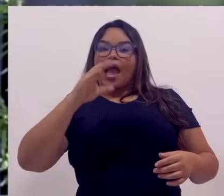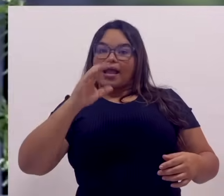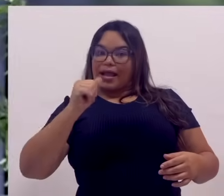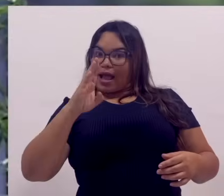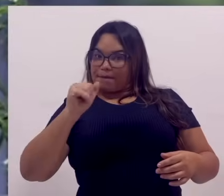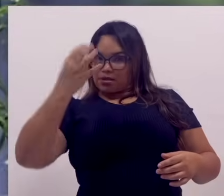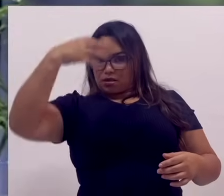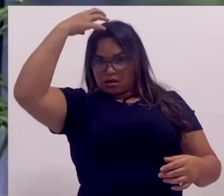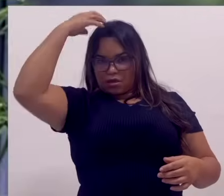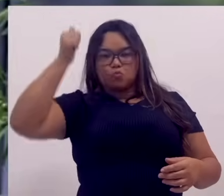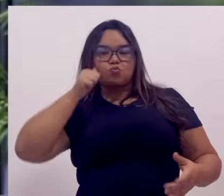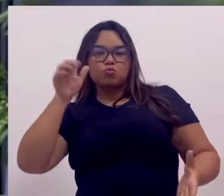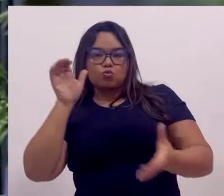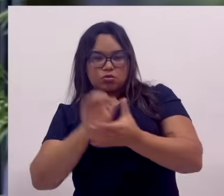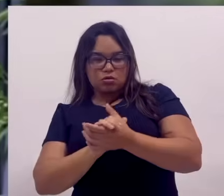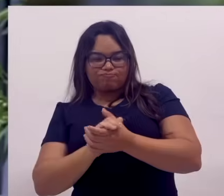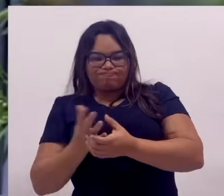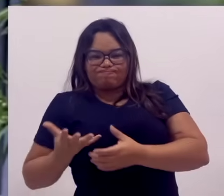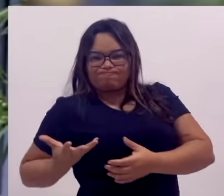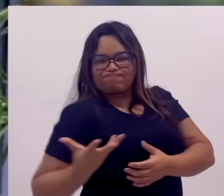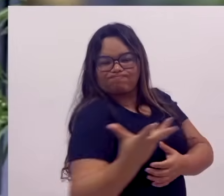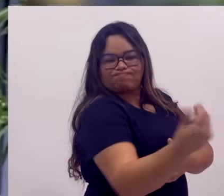quando Acabe era rei de Israel